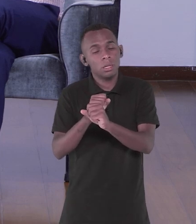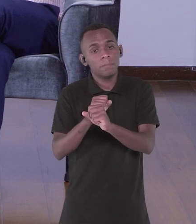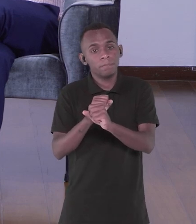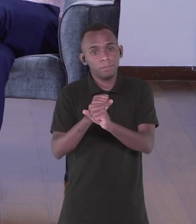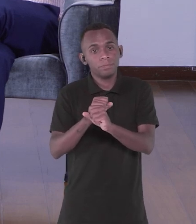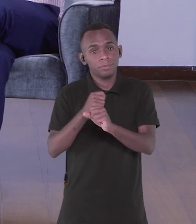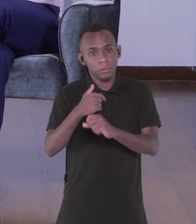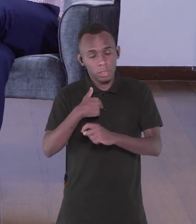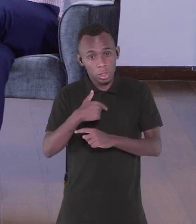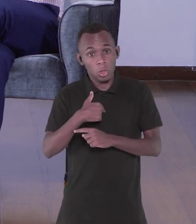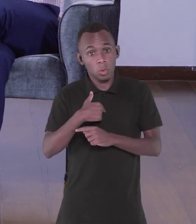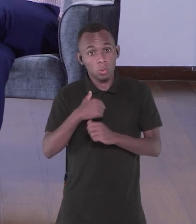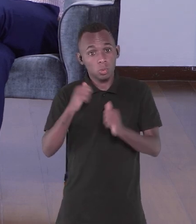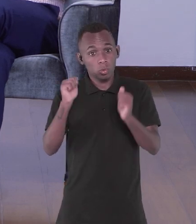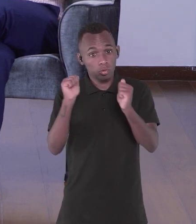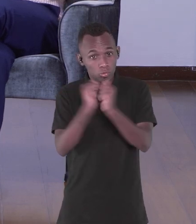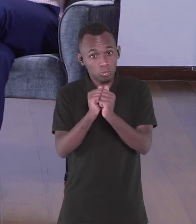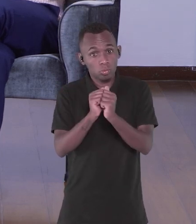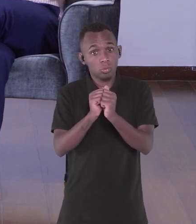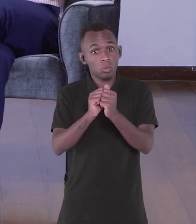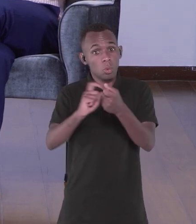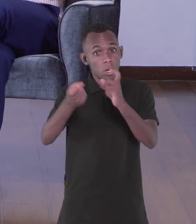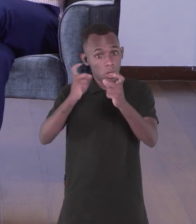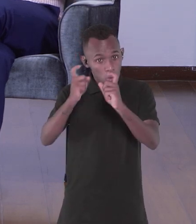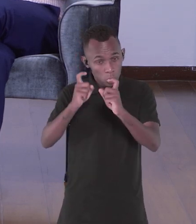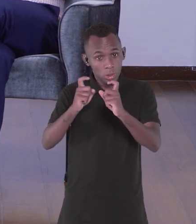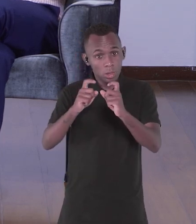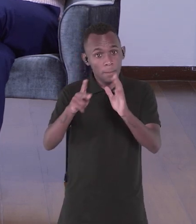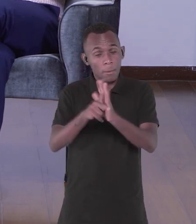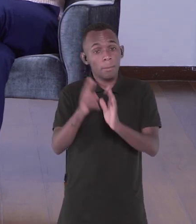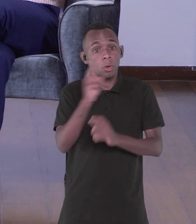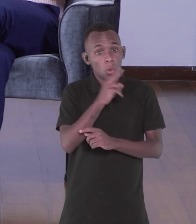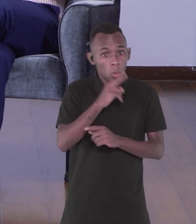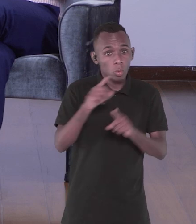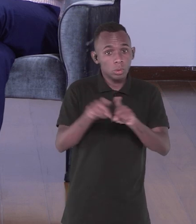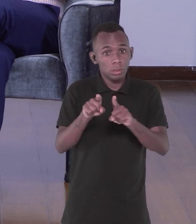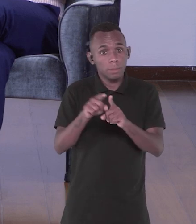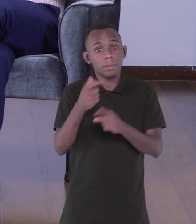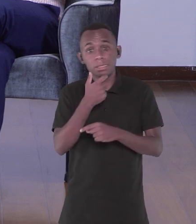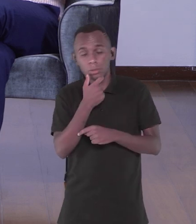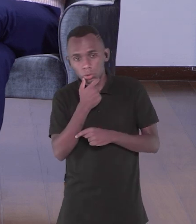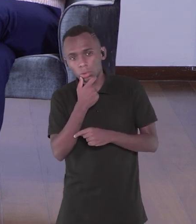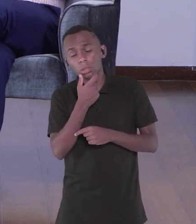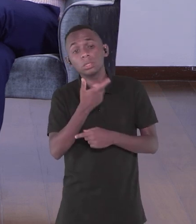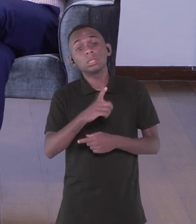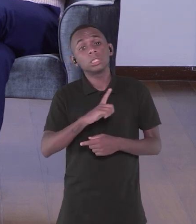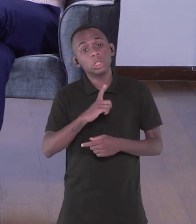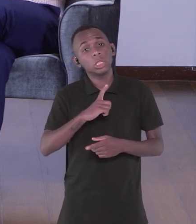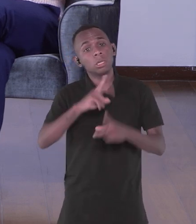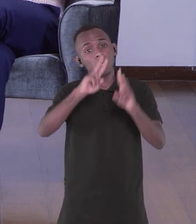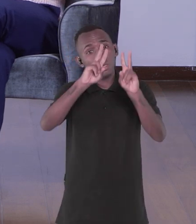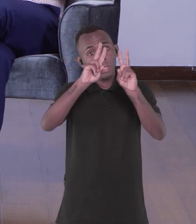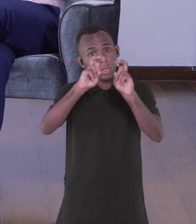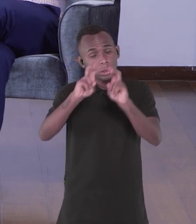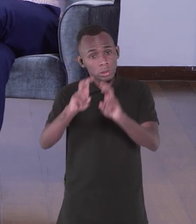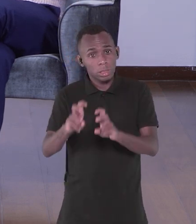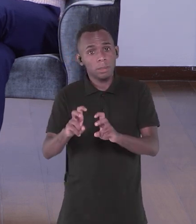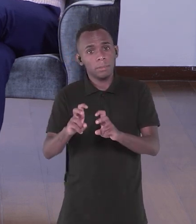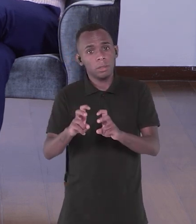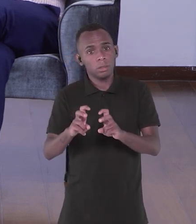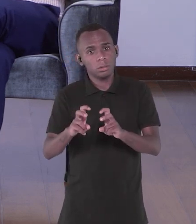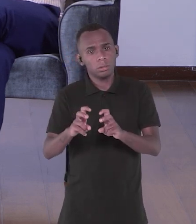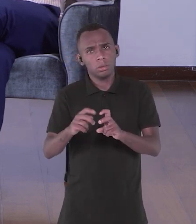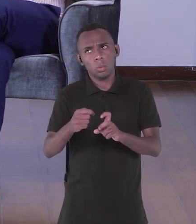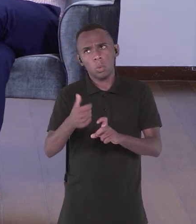reunião Putin-Biden em Genebra, e a reunião era, entre outras coisas, do próprio Putin, isso